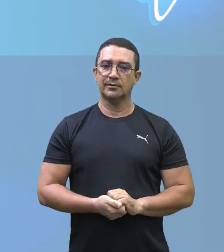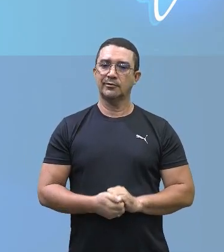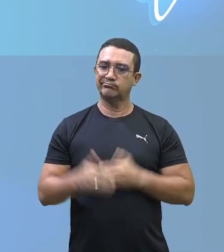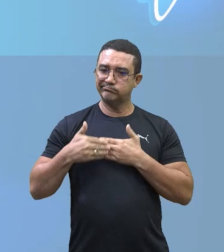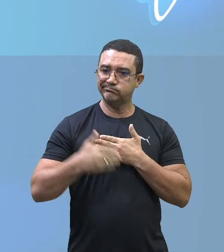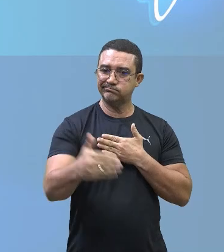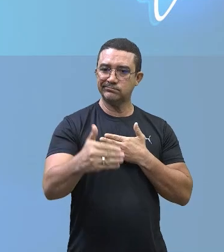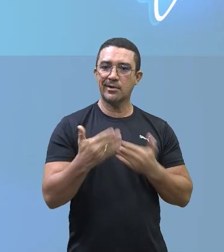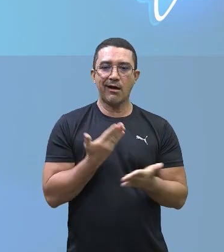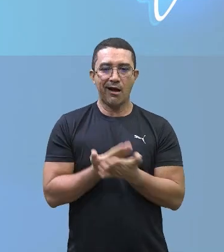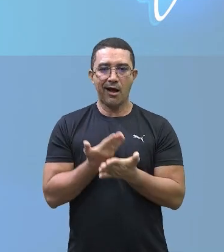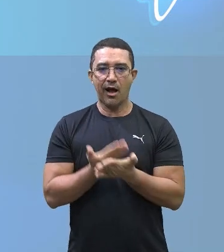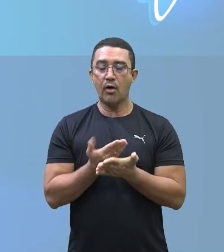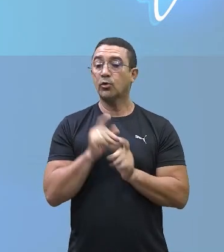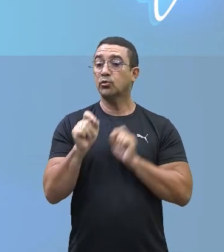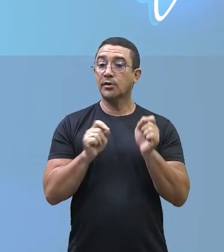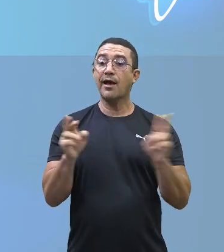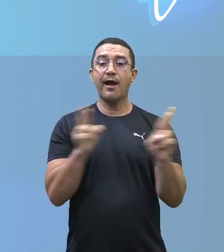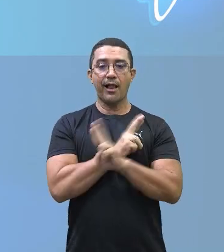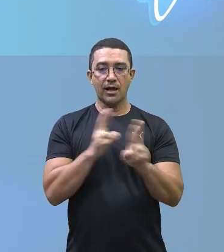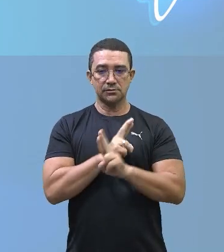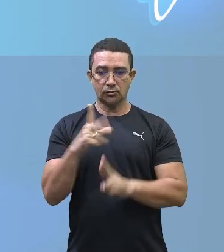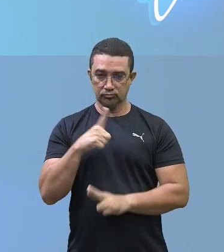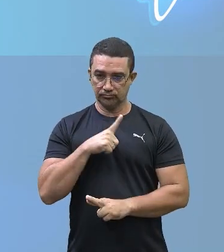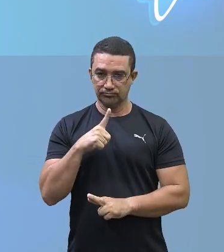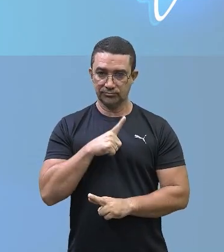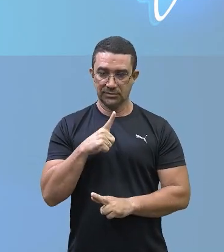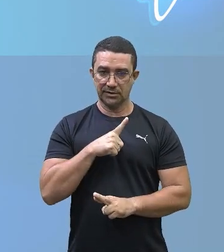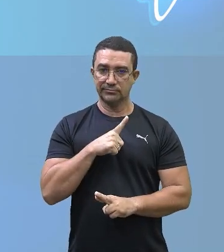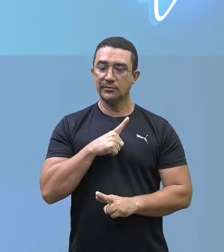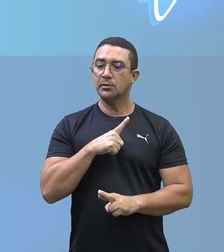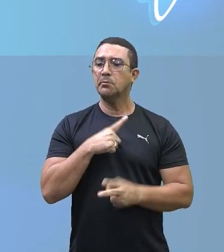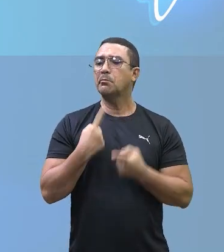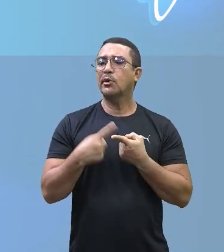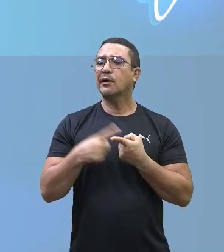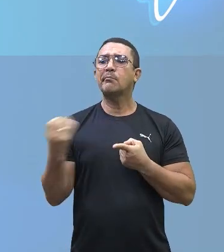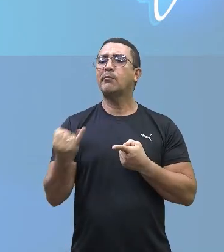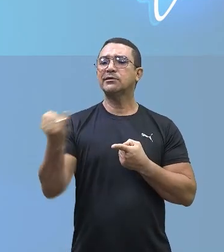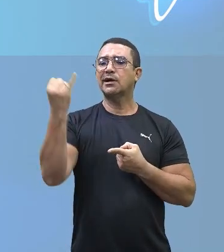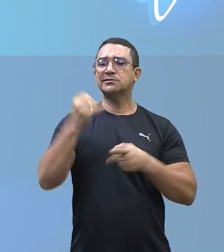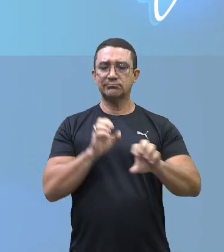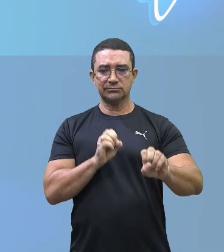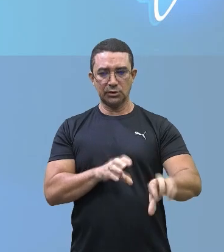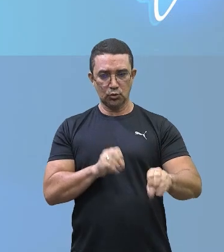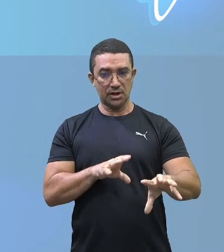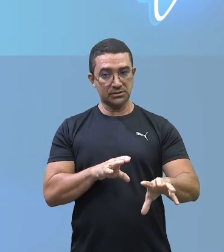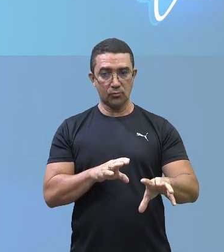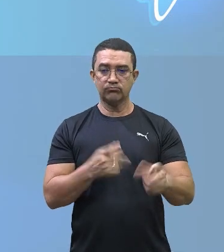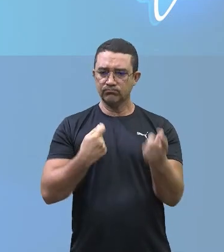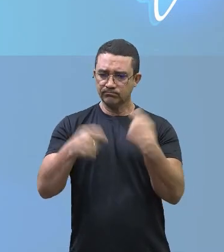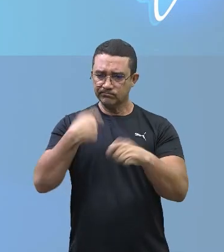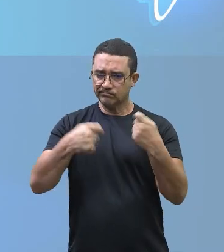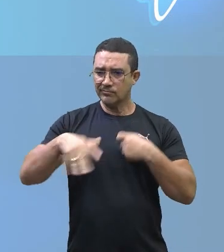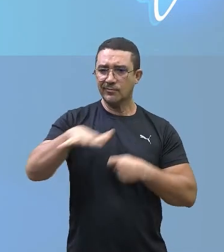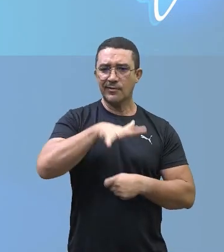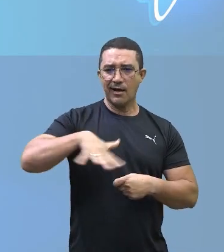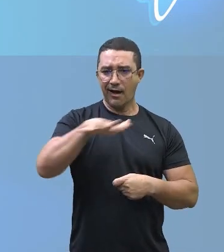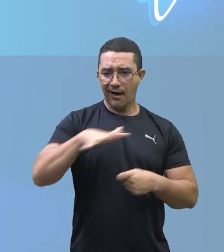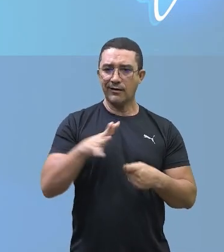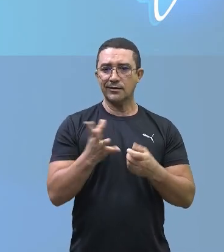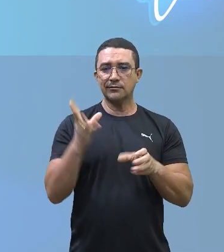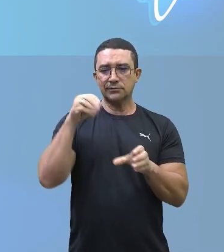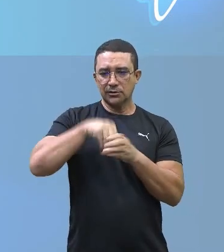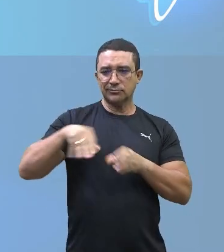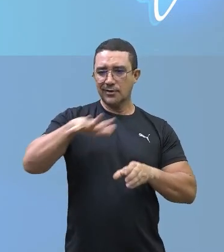da nossa aula ver a relação que existe, né? E qual é a importância da educação financeira dentro do ramo do empreendimento,